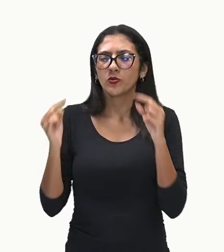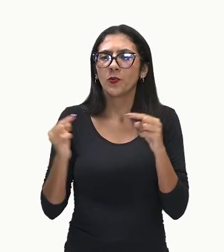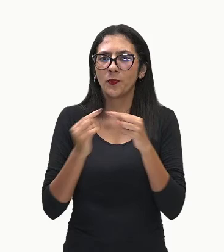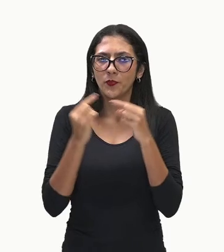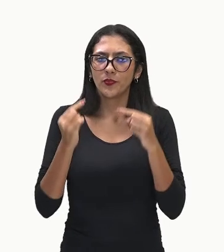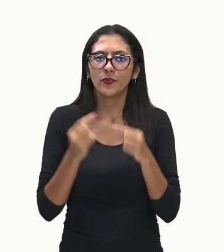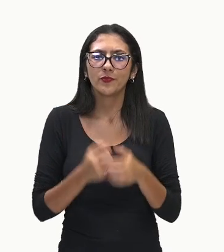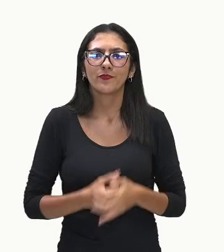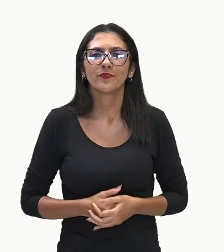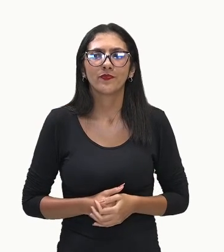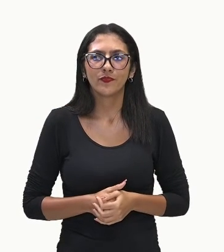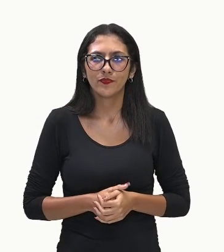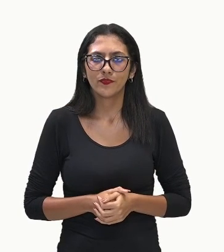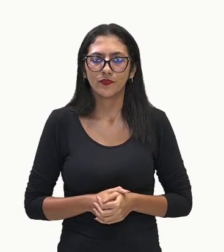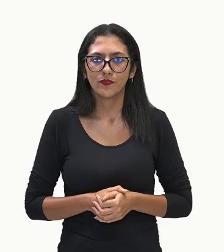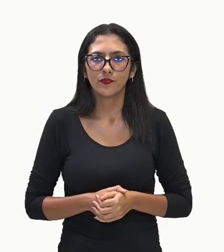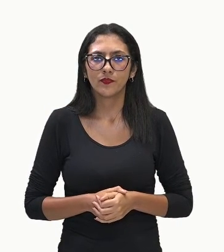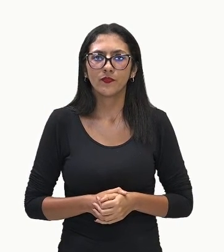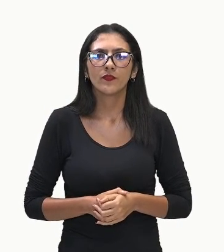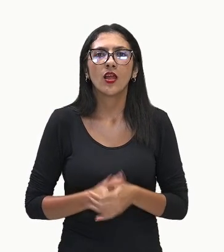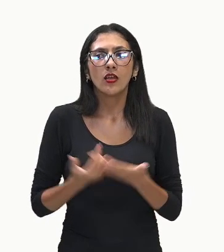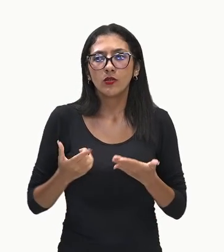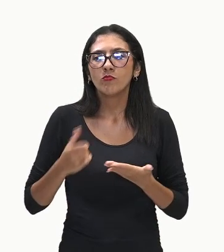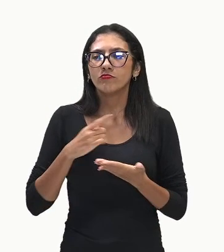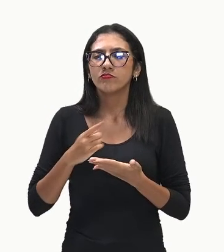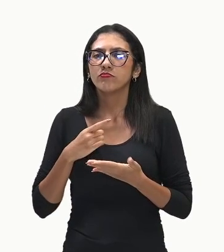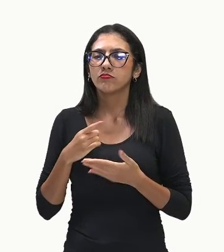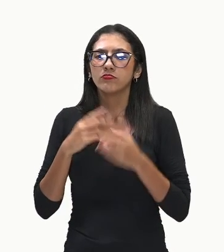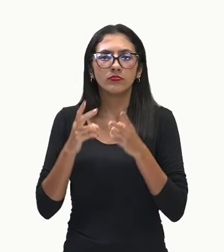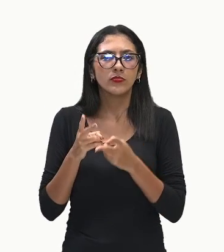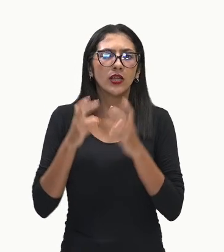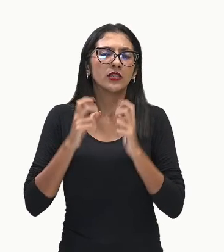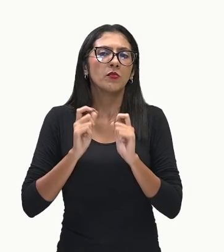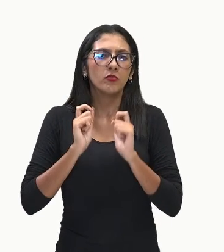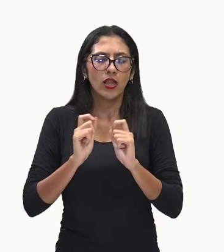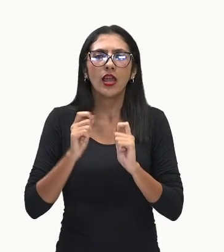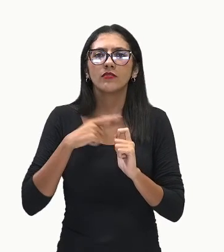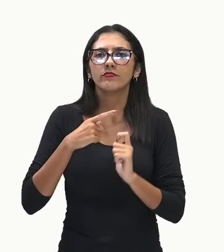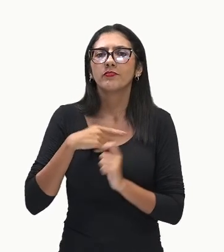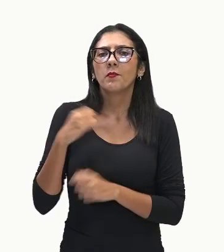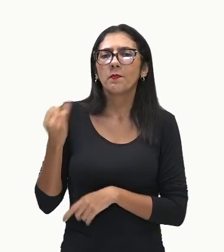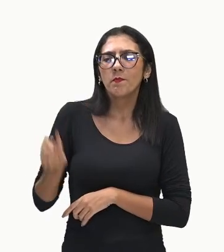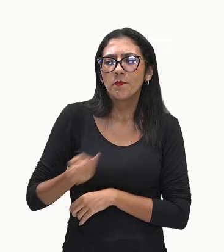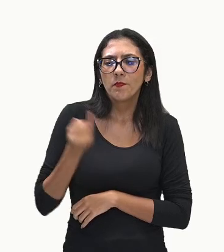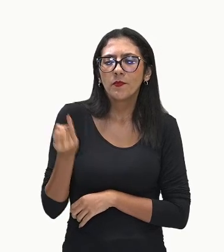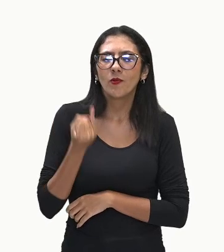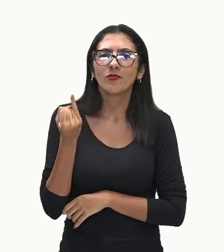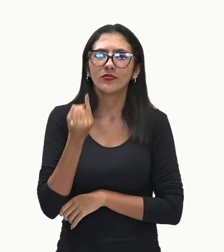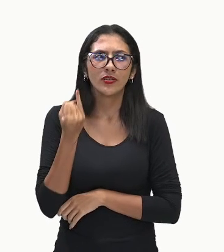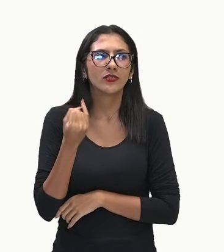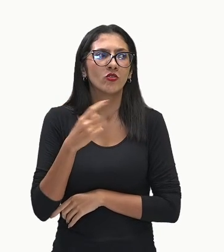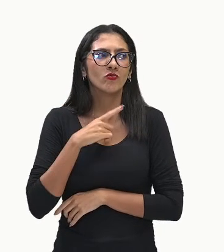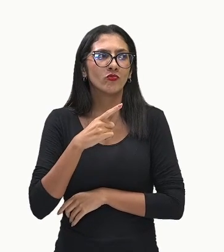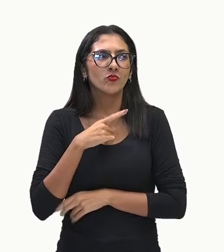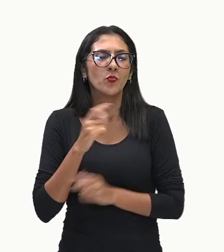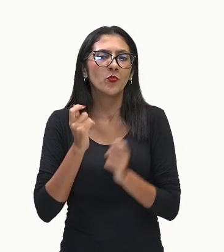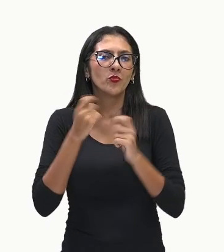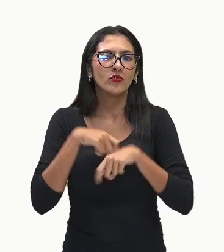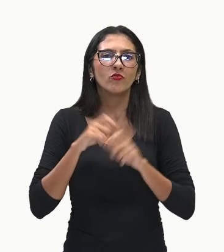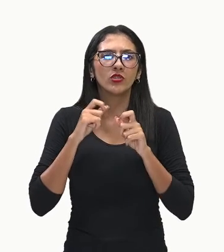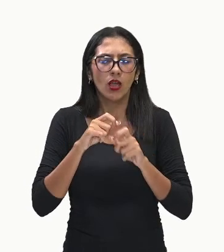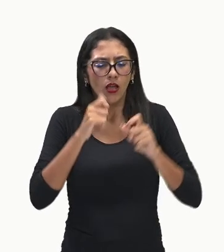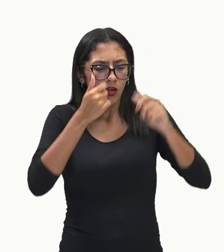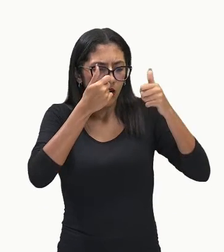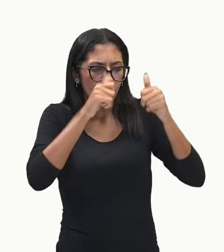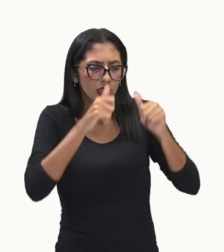Beleza? Então, a gente pode notar aqui a importância, né, de você pegar e fazer uma